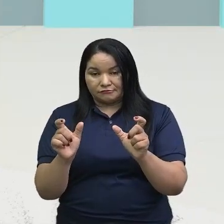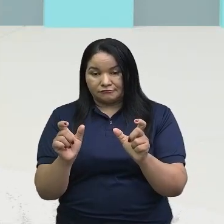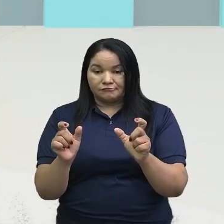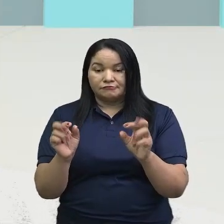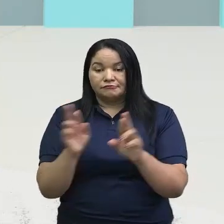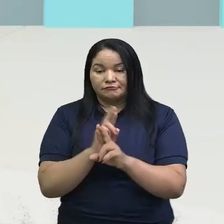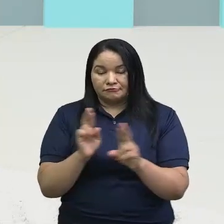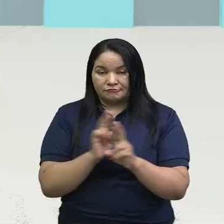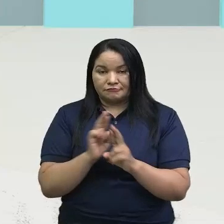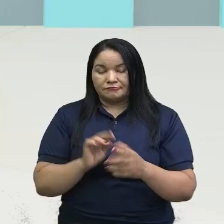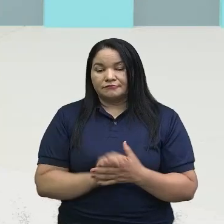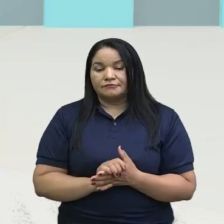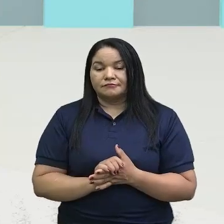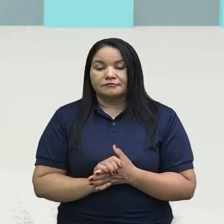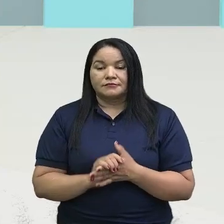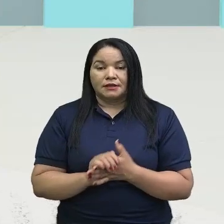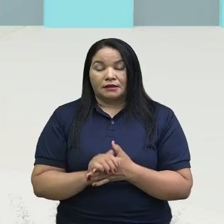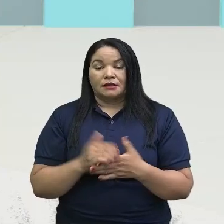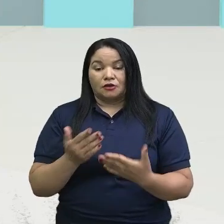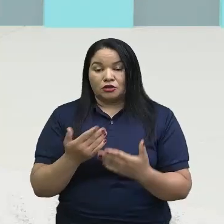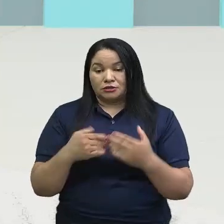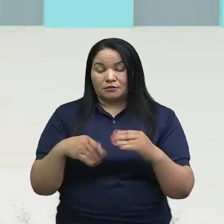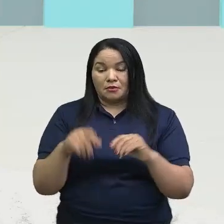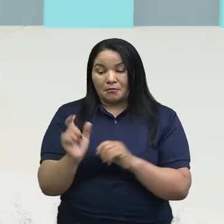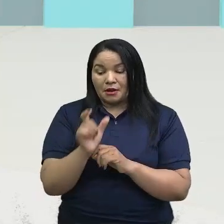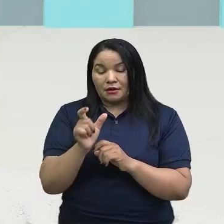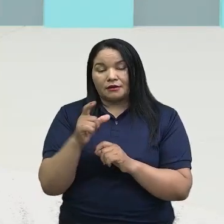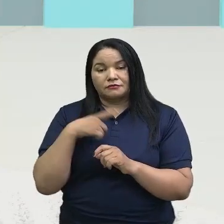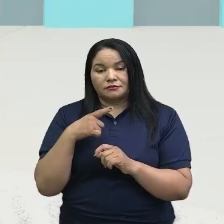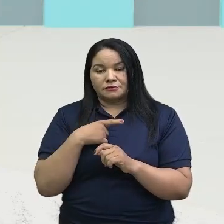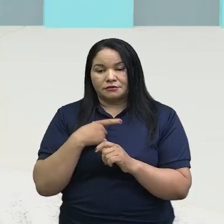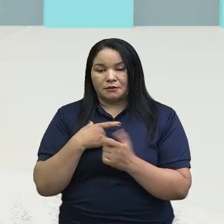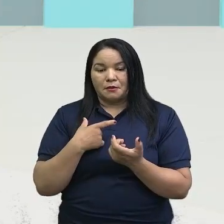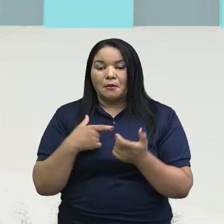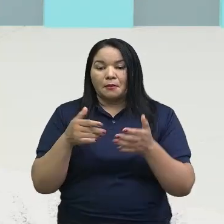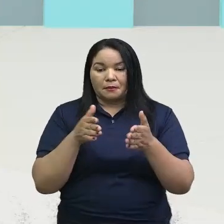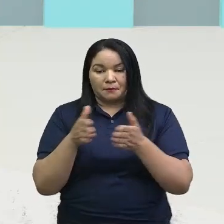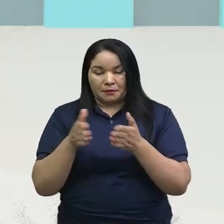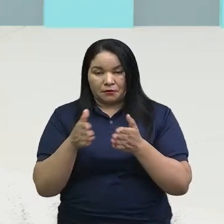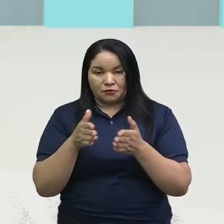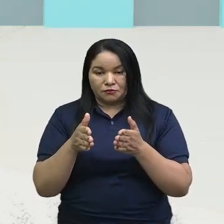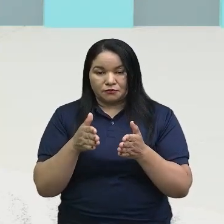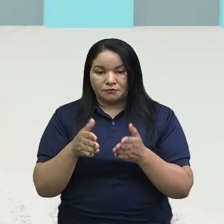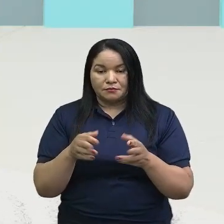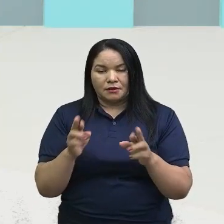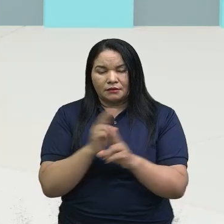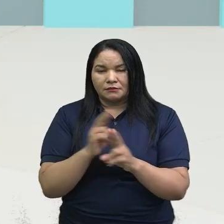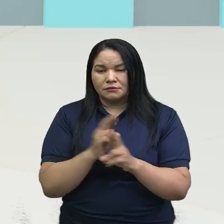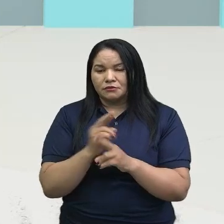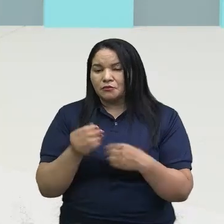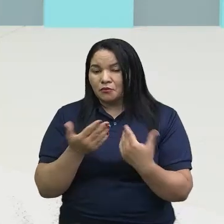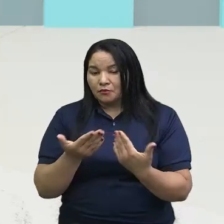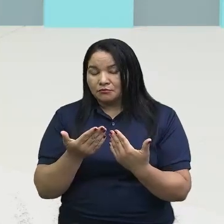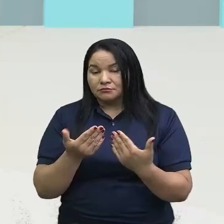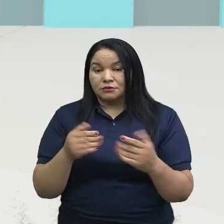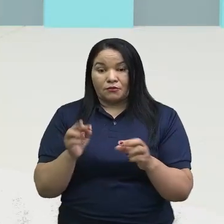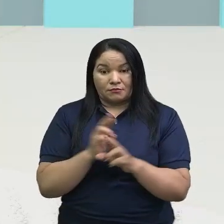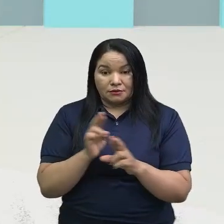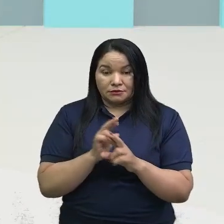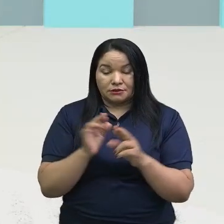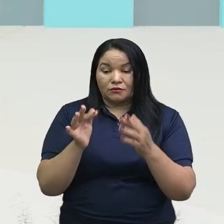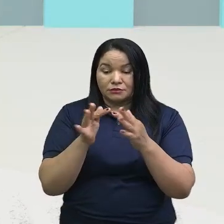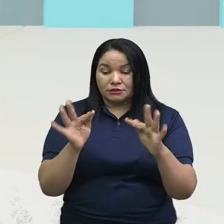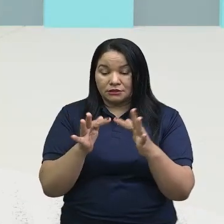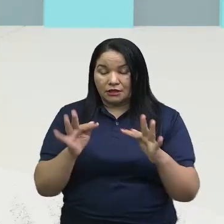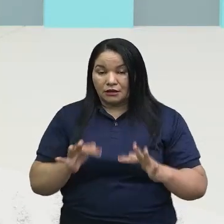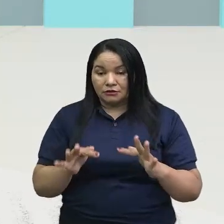palavras têm no período, na oração. Então, nessa relação sintática, nós vamos saber quem